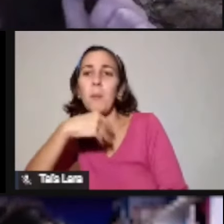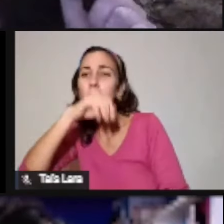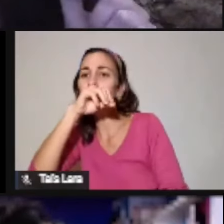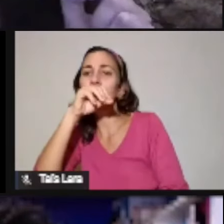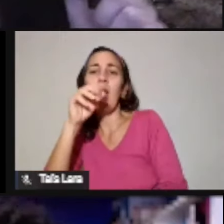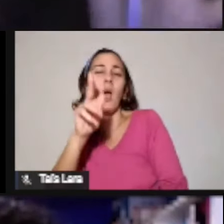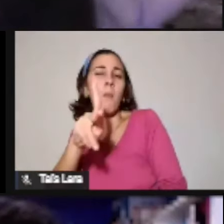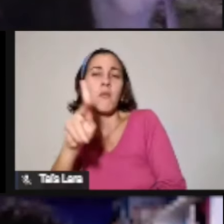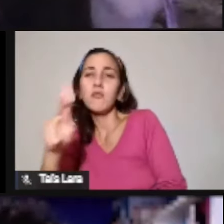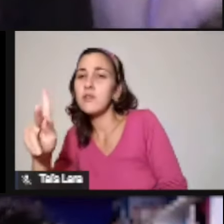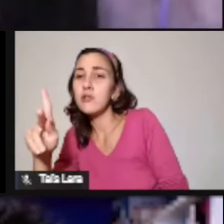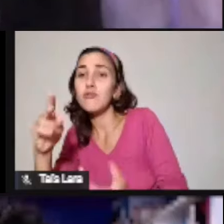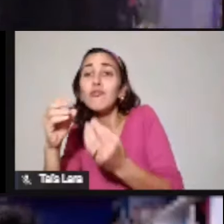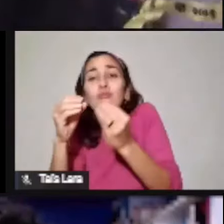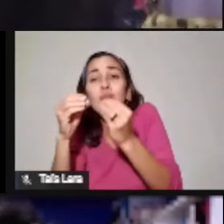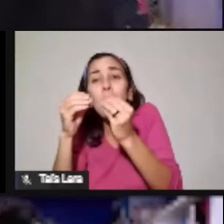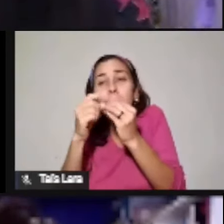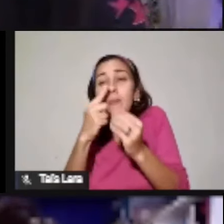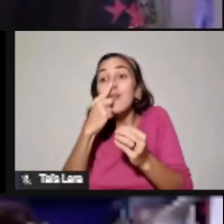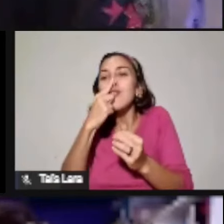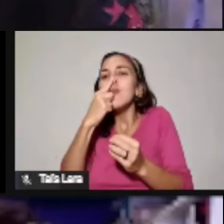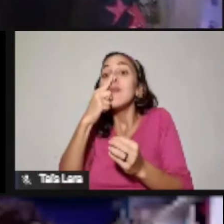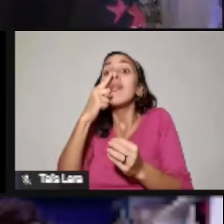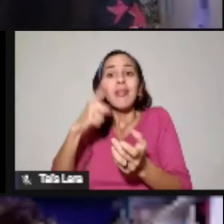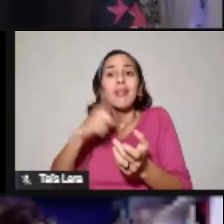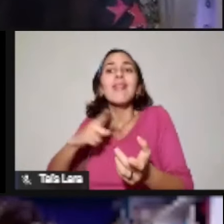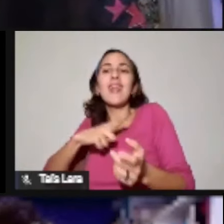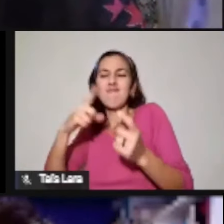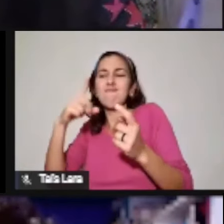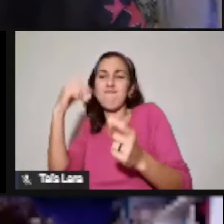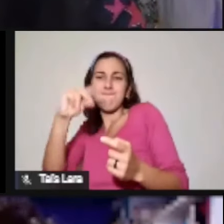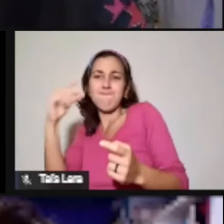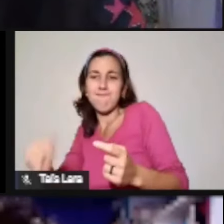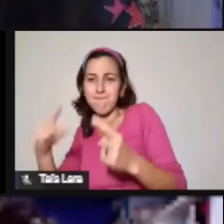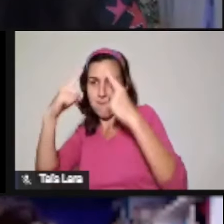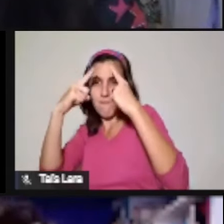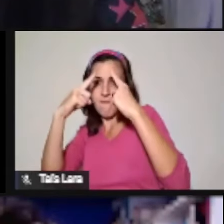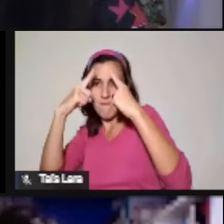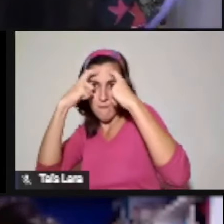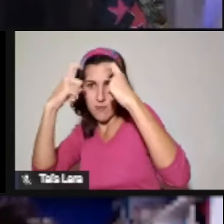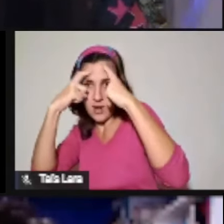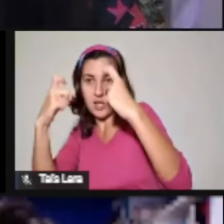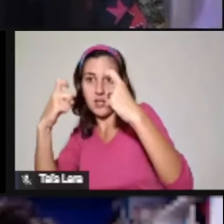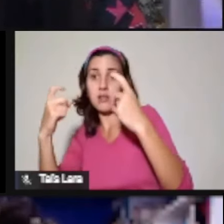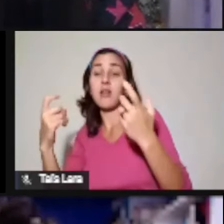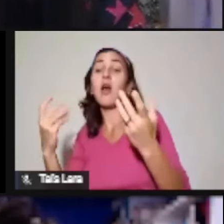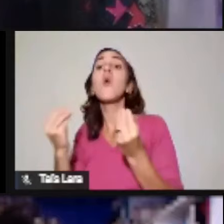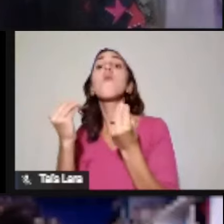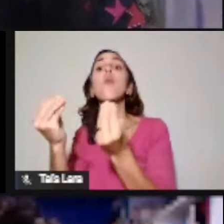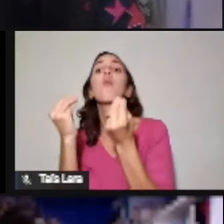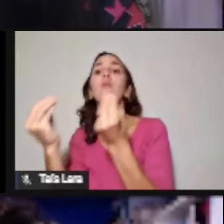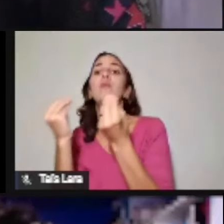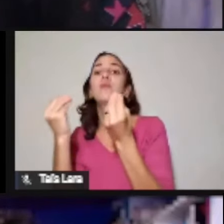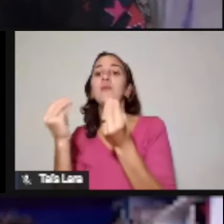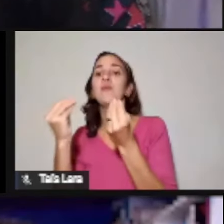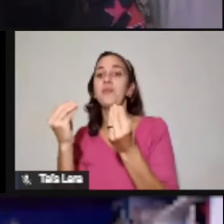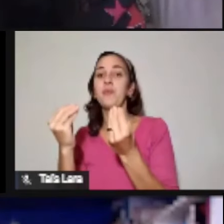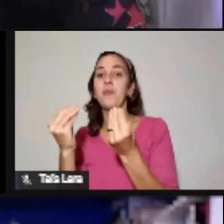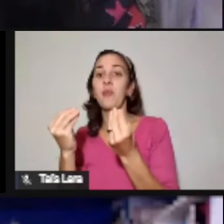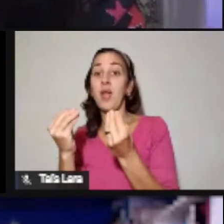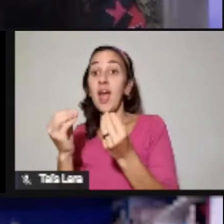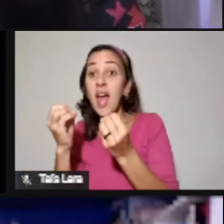cometendo a violência? A criança, gente, a gente precisa ensinar a criança a buscar ajuda. Uma dessas formas é pelo Disque 100.